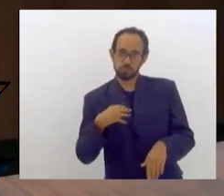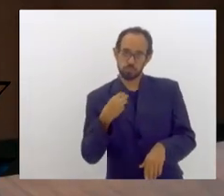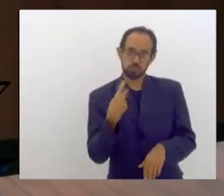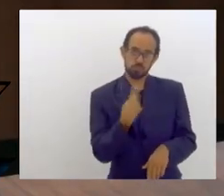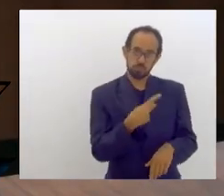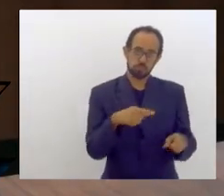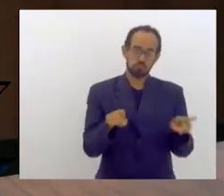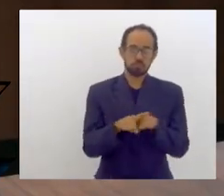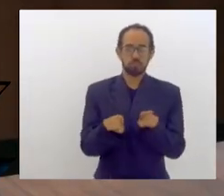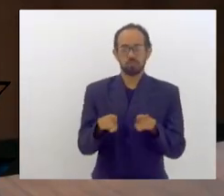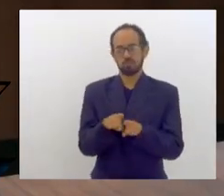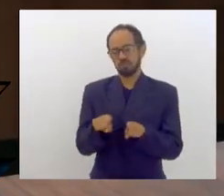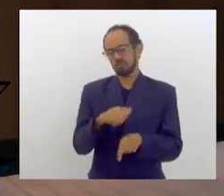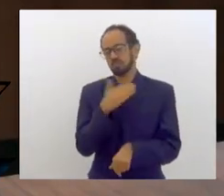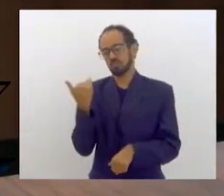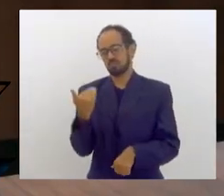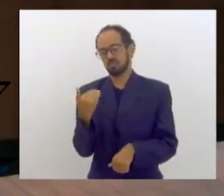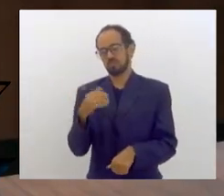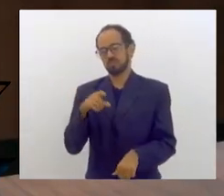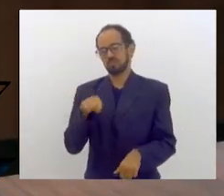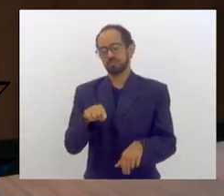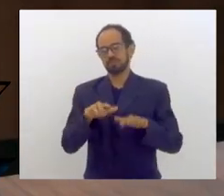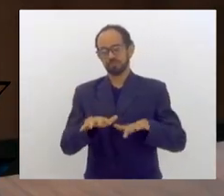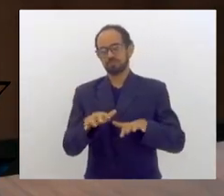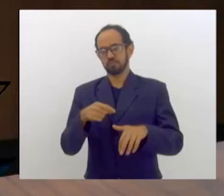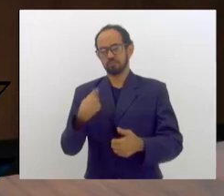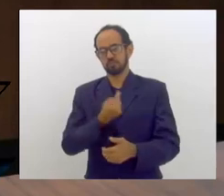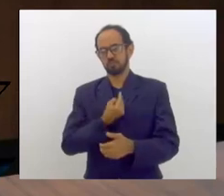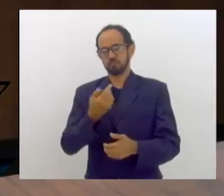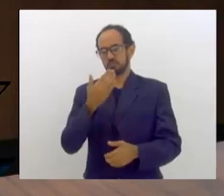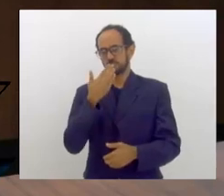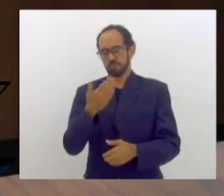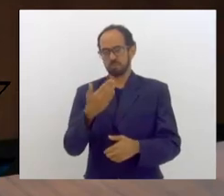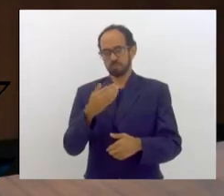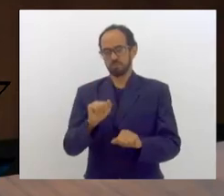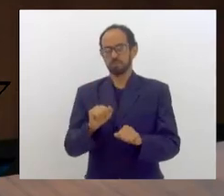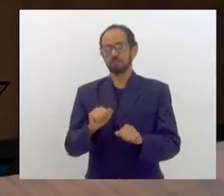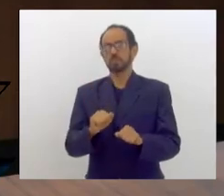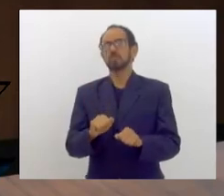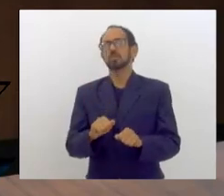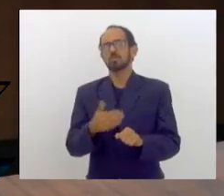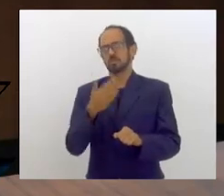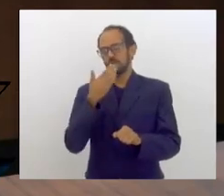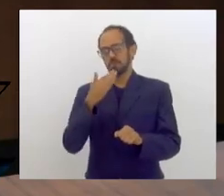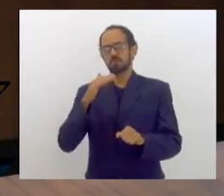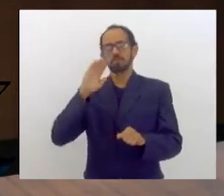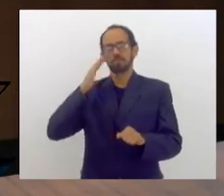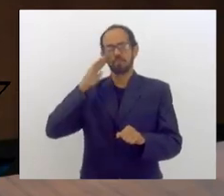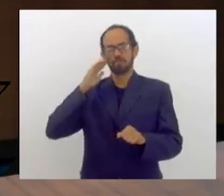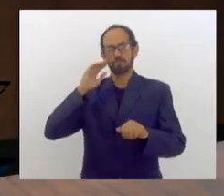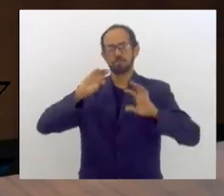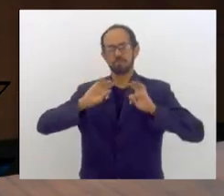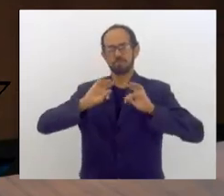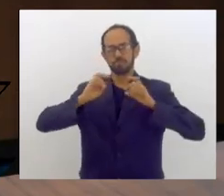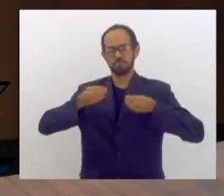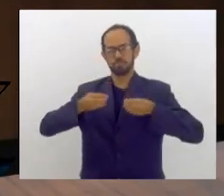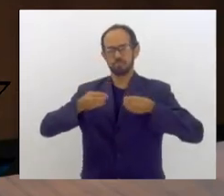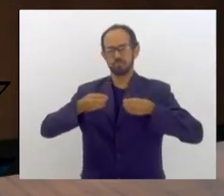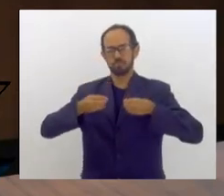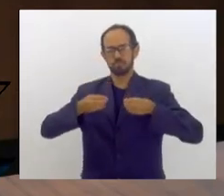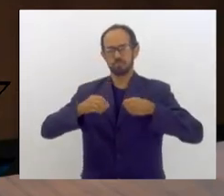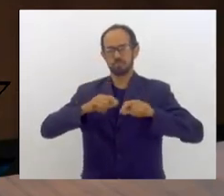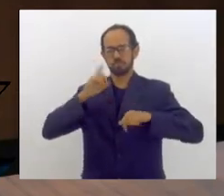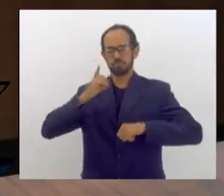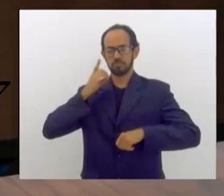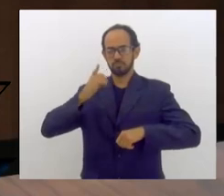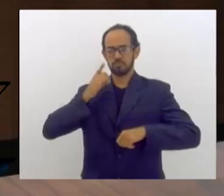O que que aconteceu? É isso que a gente está pedindo aqui. Então, peço a compreensão de todos os deputados